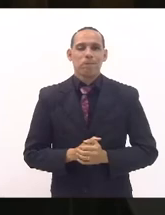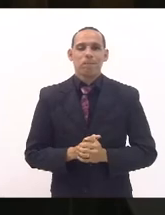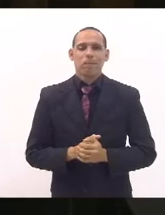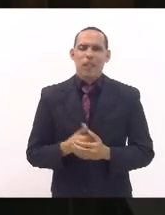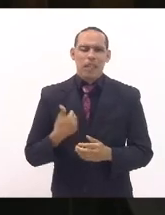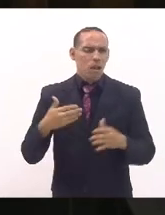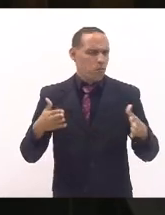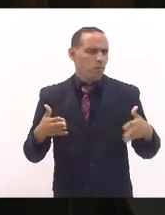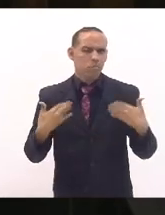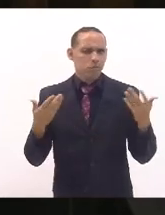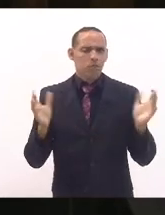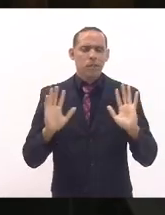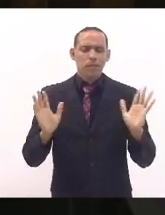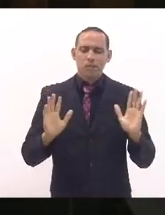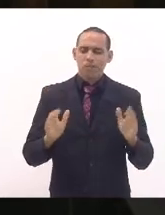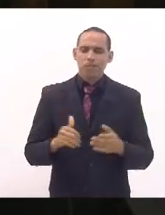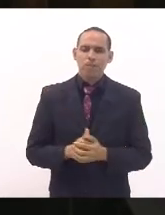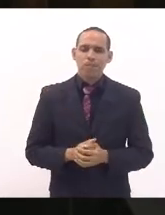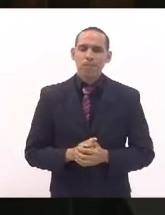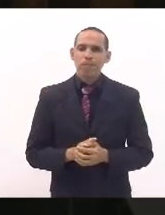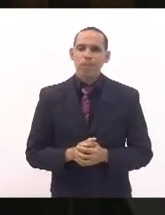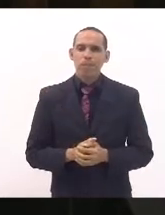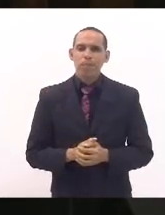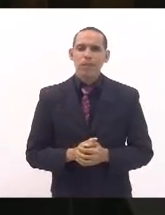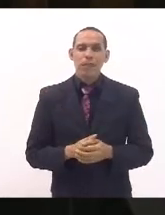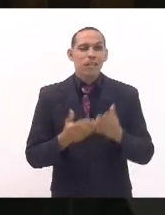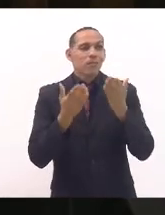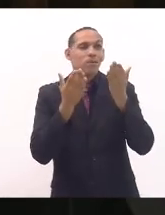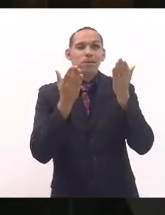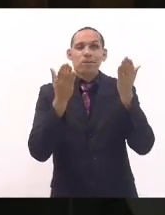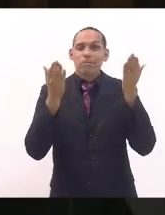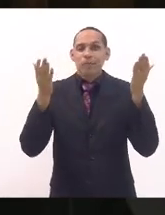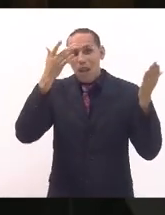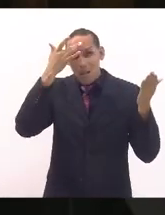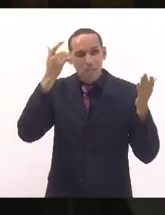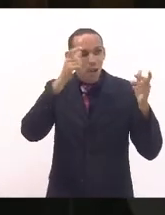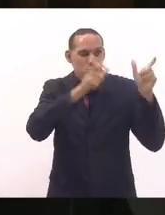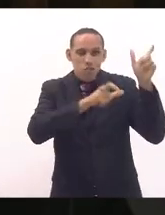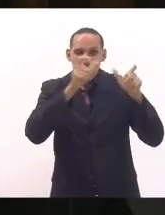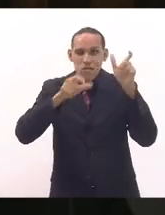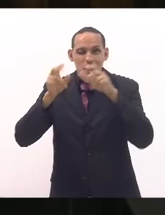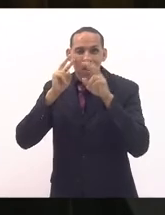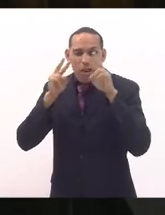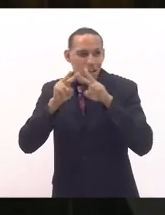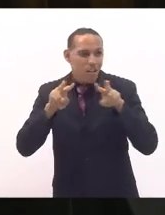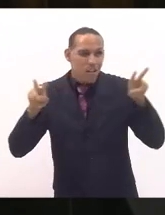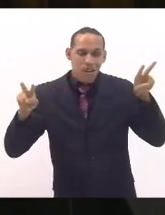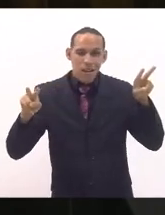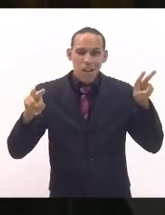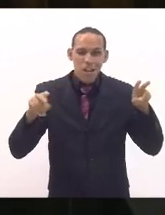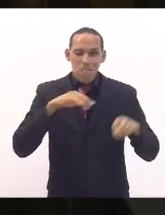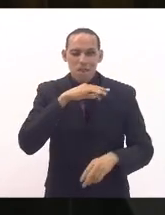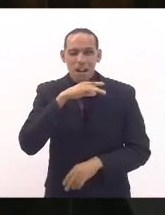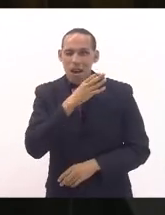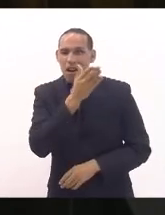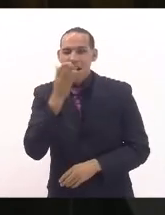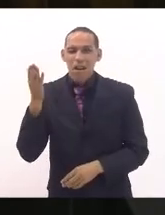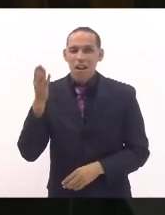minha surpresa, essa mesma horda de maus espíritos que eu vejo aqui hoje estava